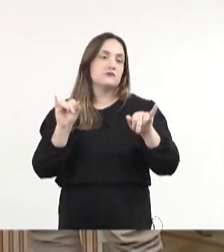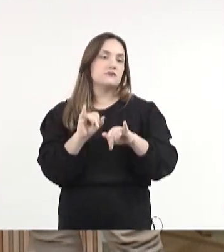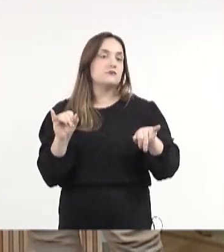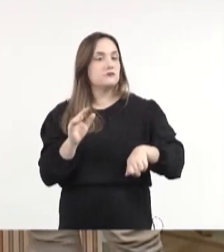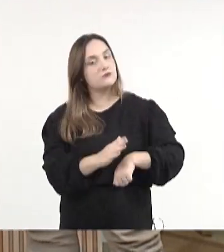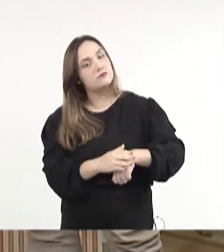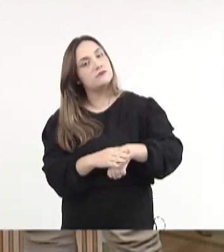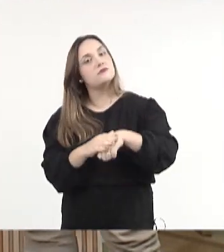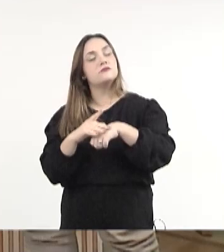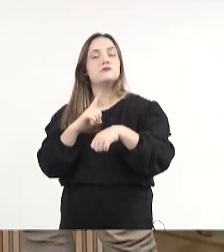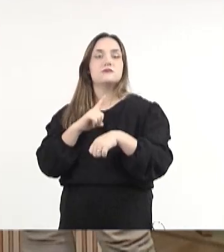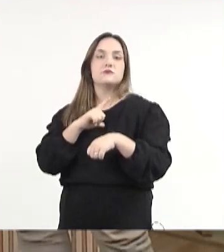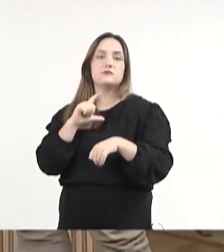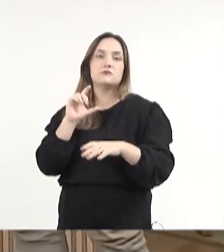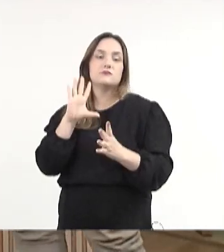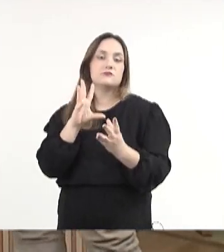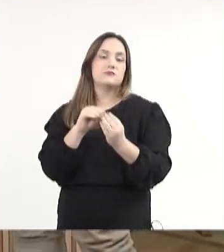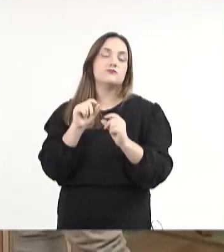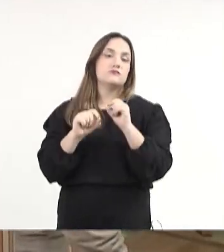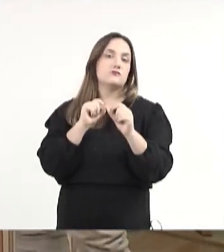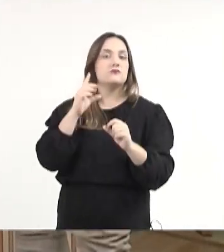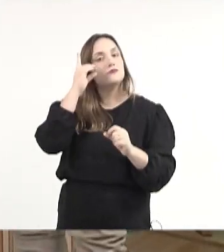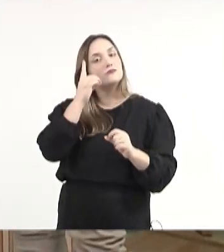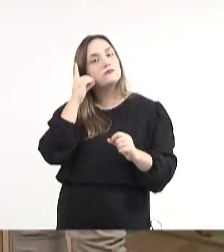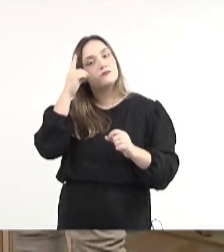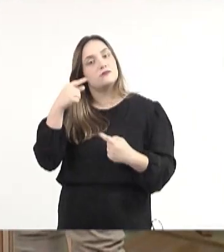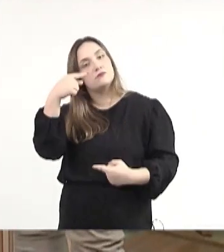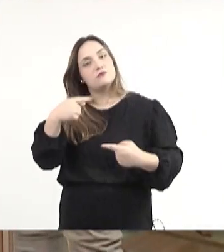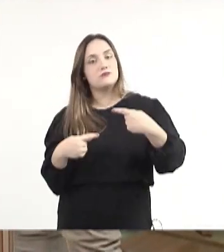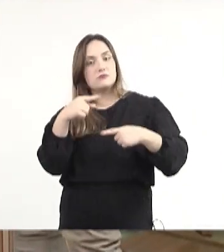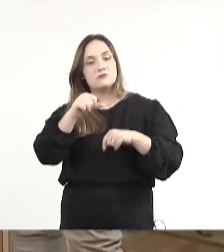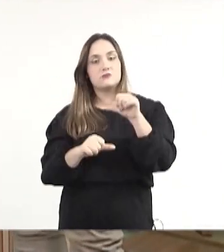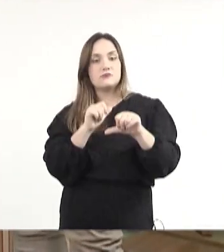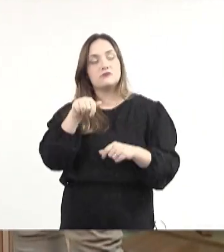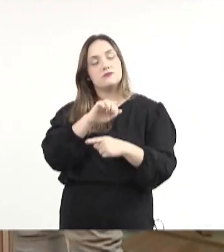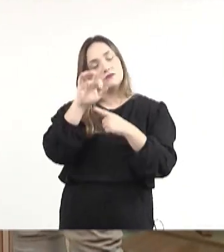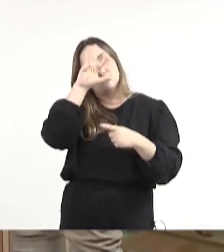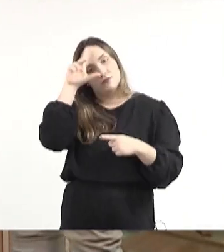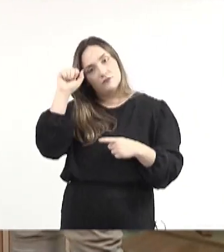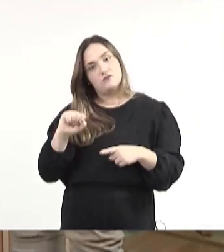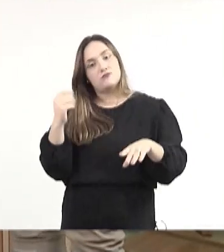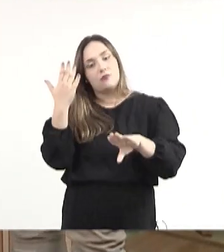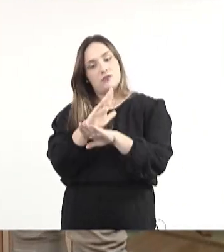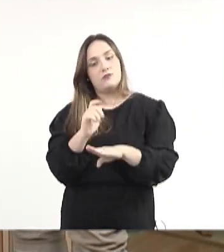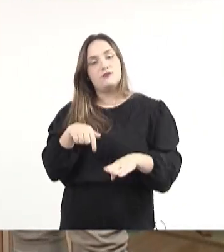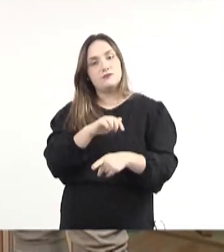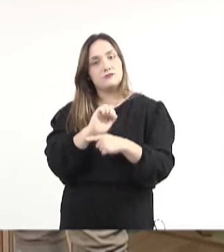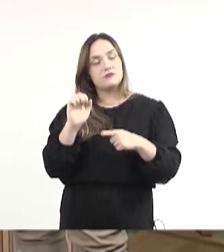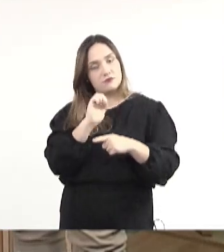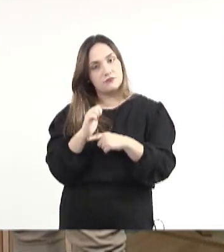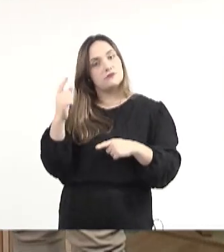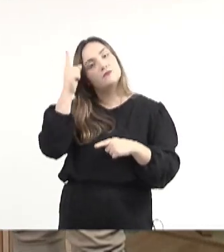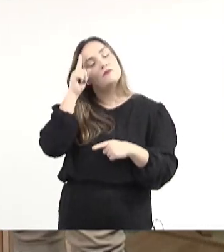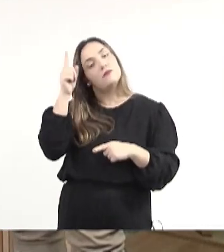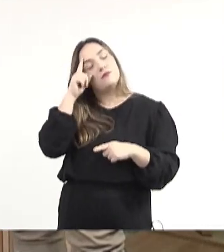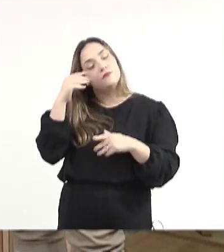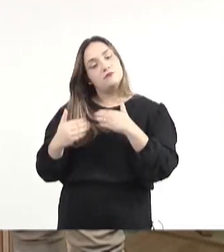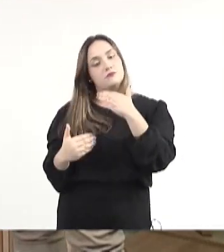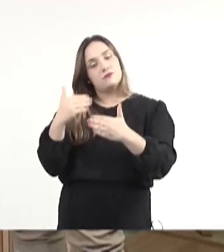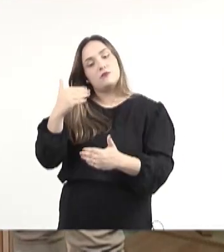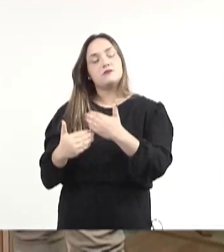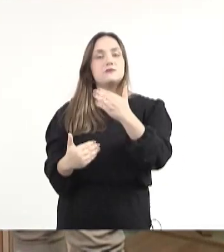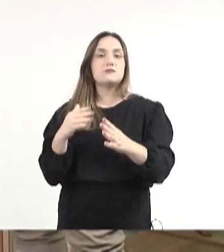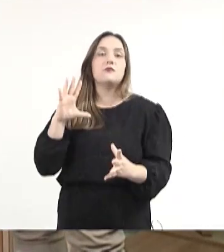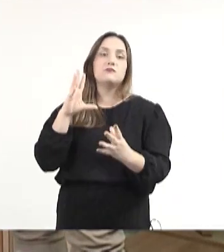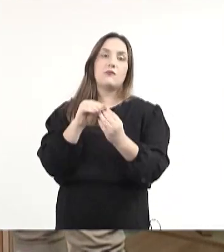informação, levando as notícias, um resumo daquilo que os deputados discutem, que muda o Mato Grosso do Sul, ajuda a construir Mato Grosso do Sul no dia a dia, de maneira